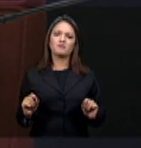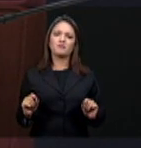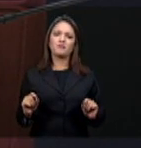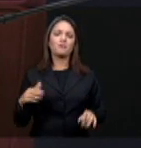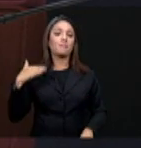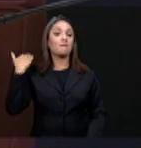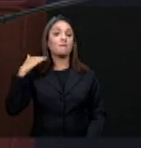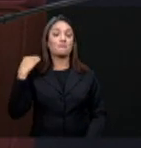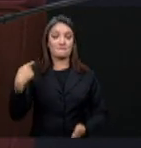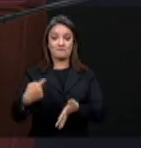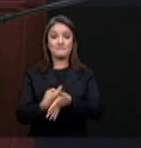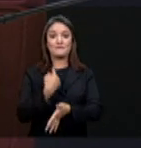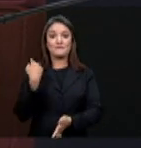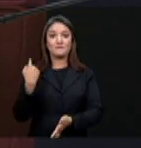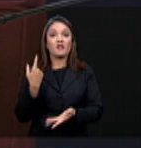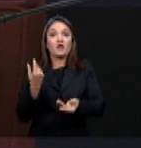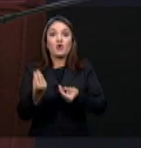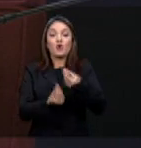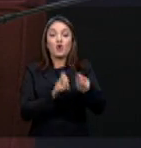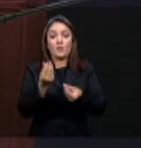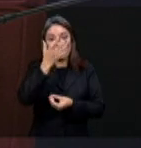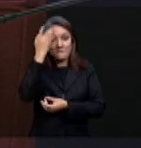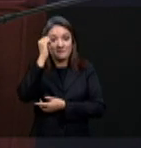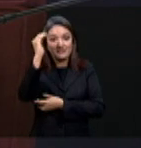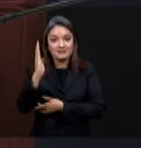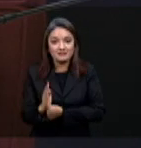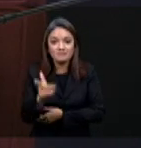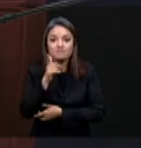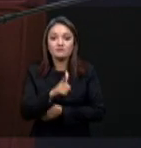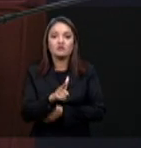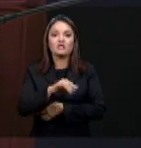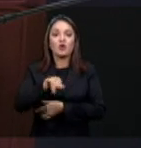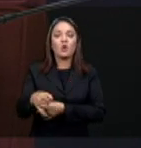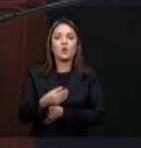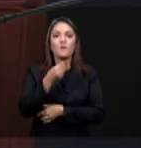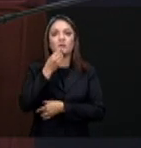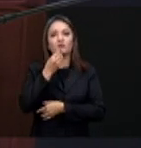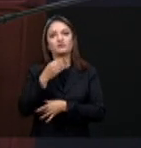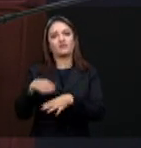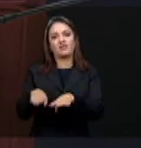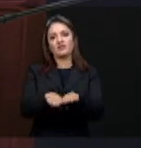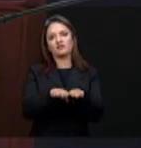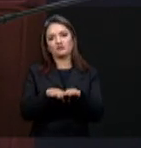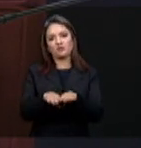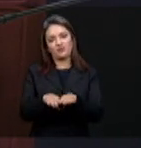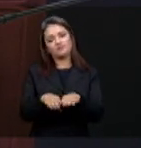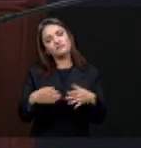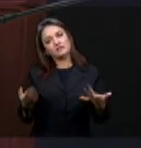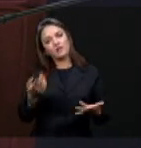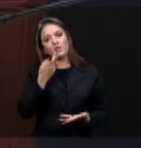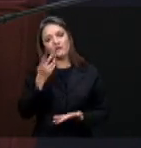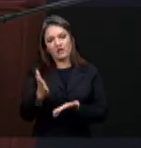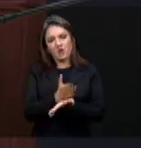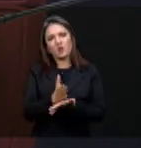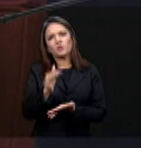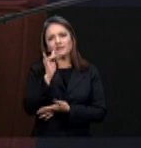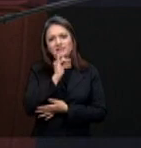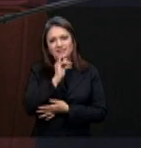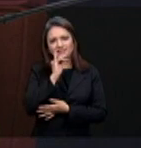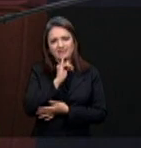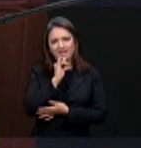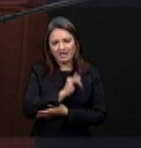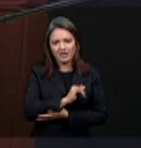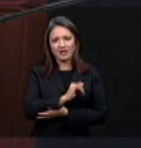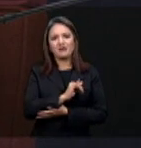levantou me nessa carne é como os brasileiros podem ter igualdade de oportunidades então eu quis dar alguns exemplos para mim são muito